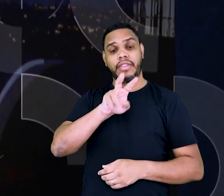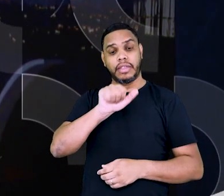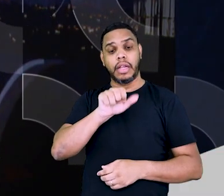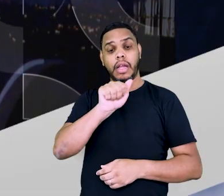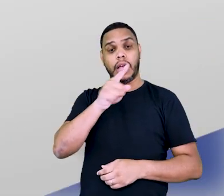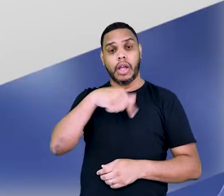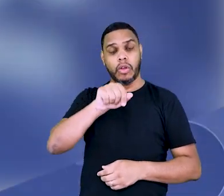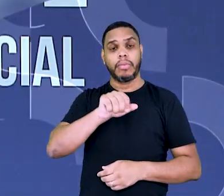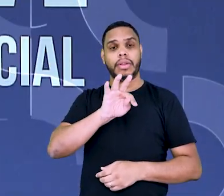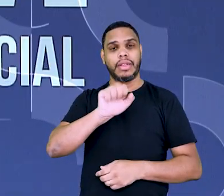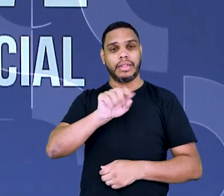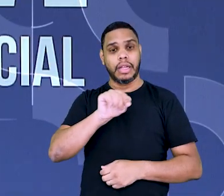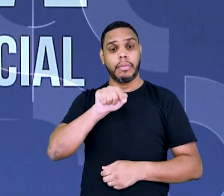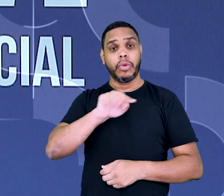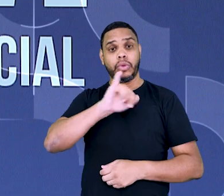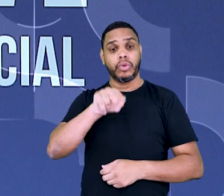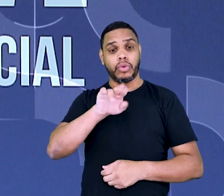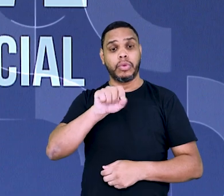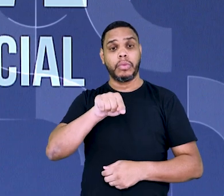revista@tst.jus.br.